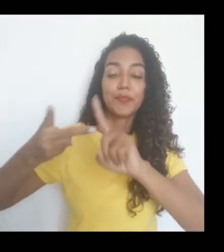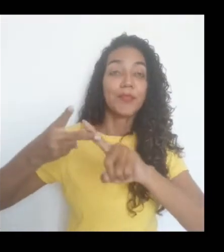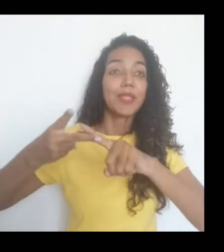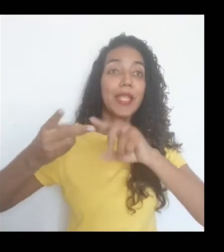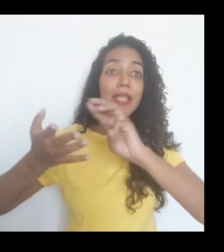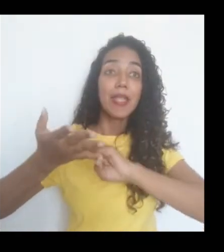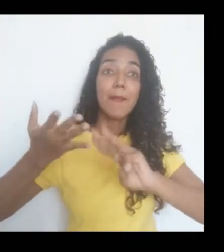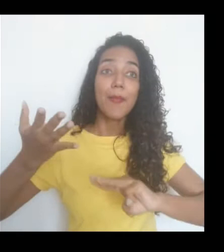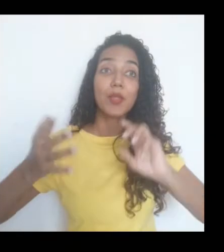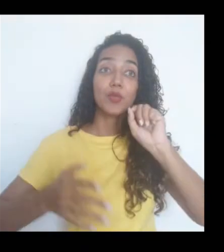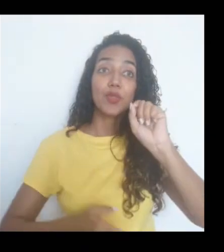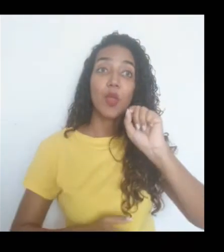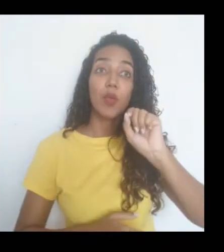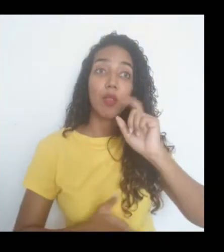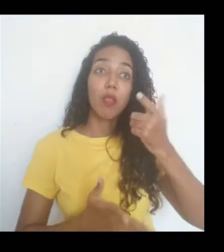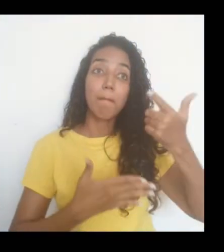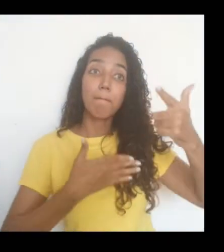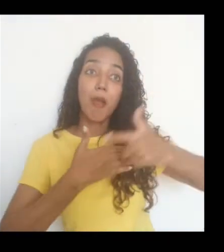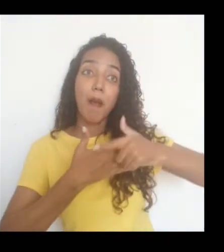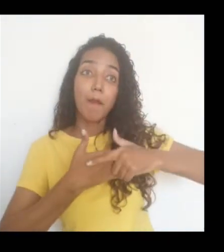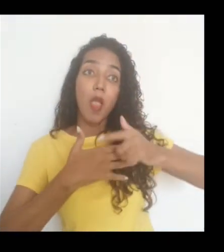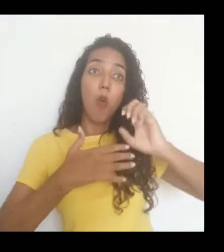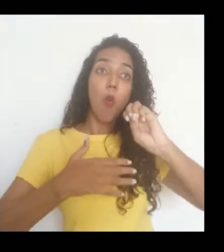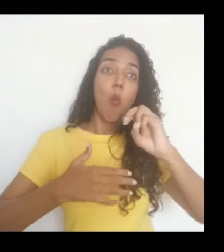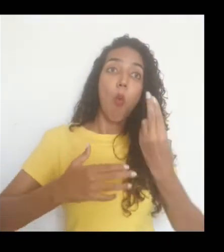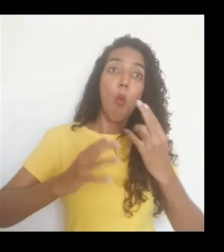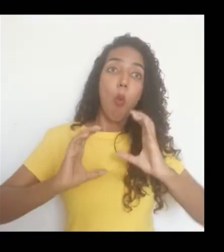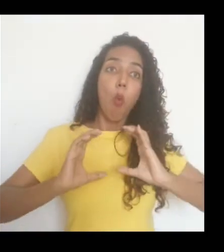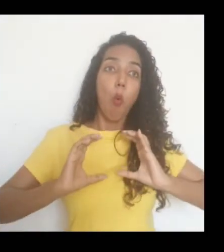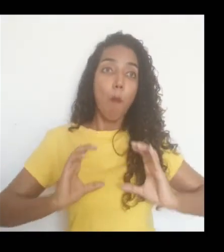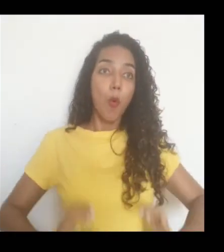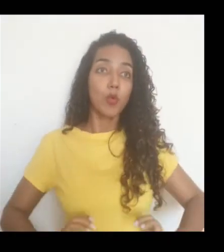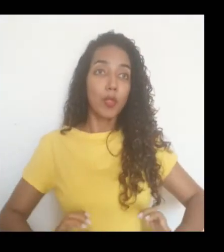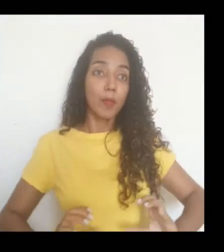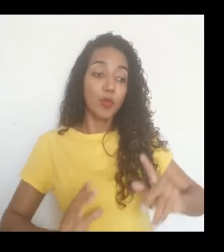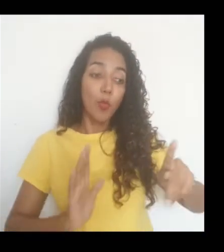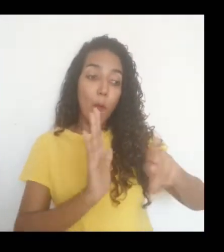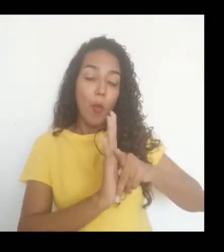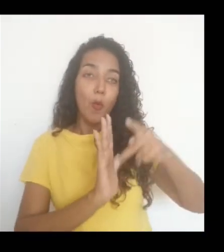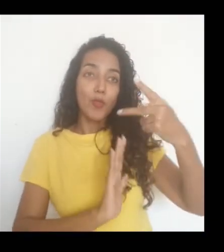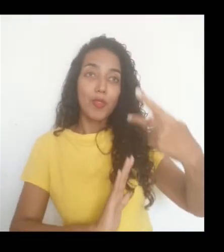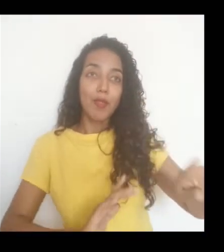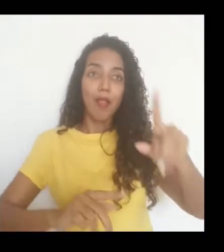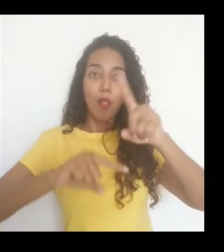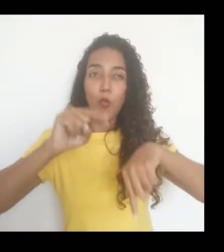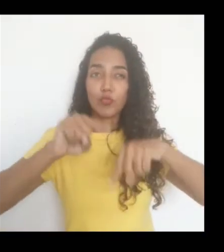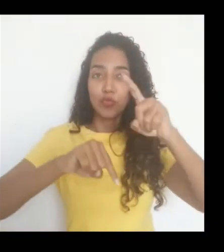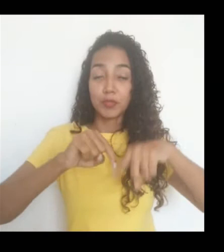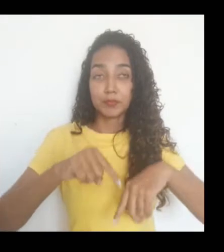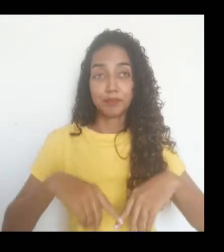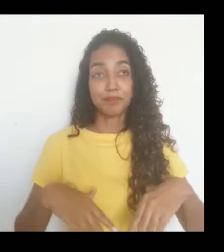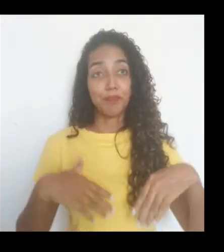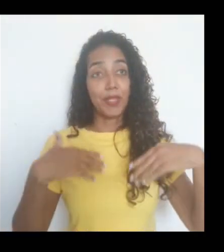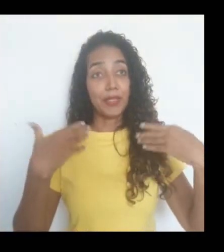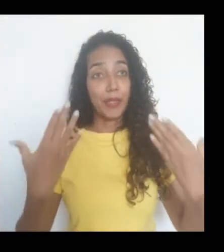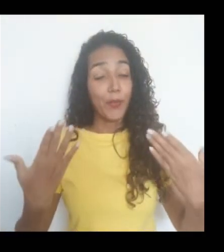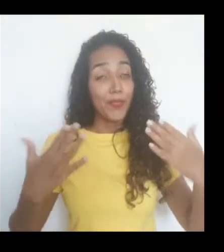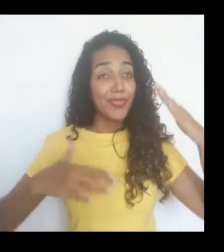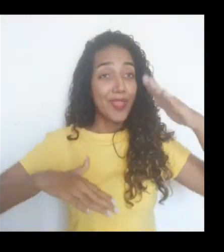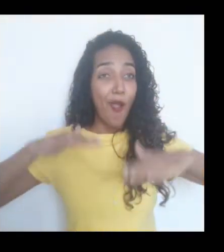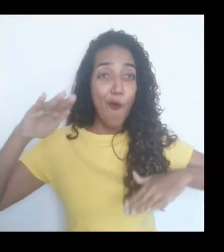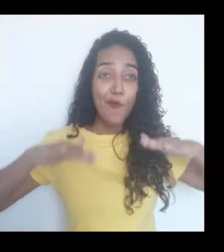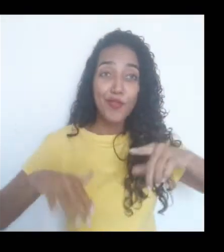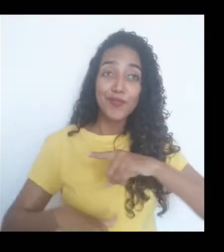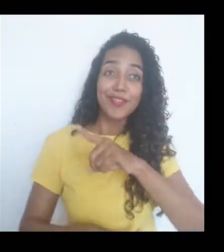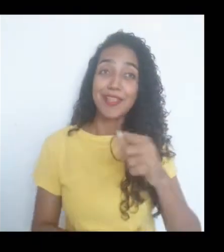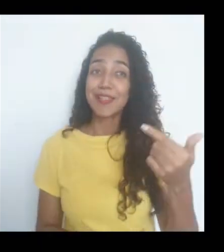definem o seu comportamento. Tá? Bom, talvez isso ainda não esteja muito claro. Um objeto é sempre